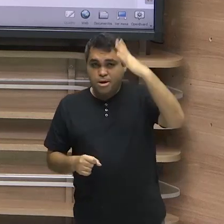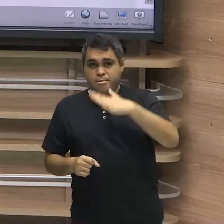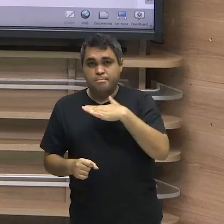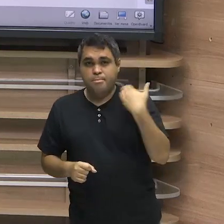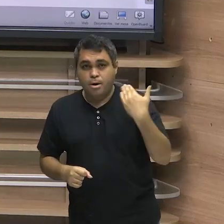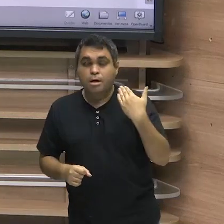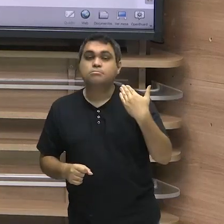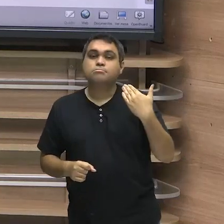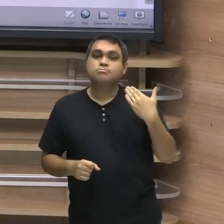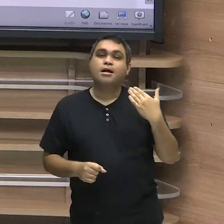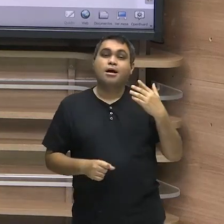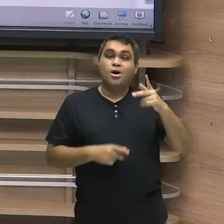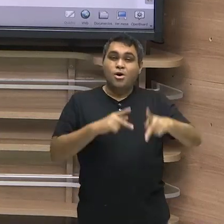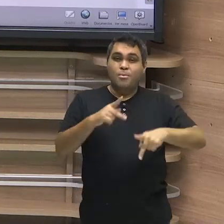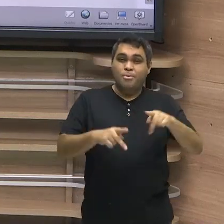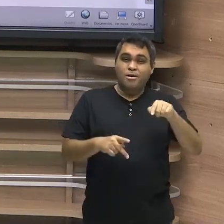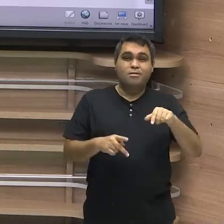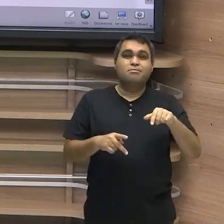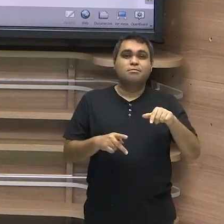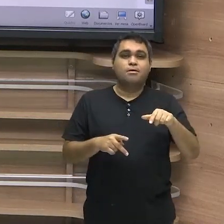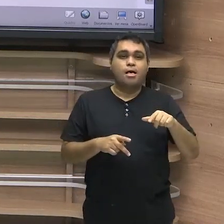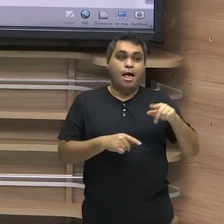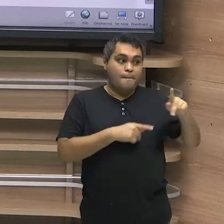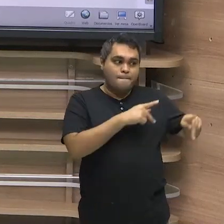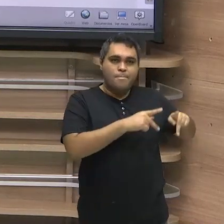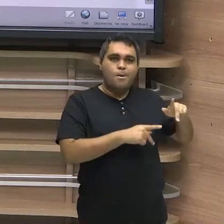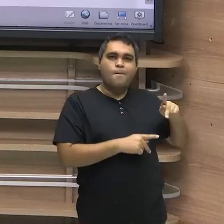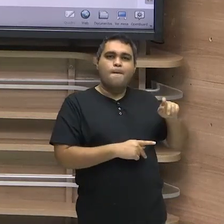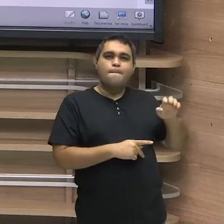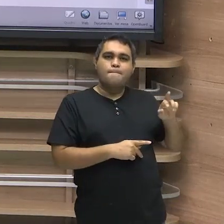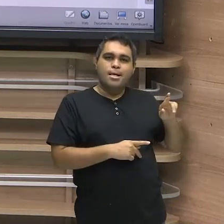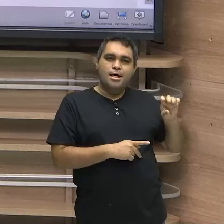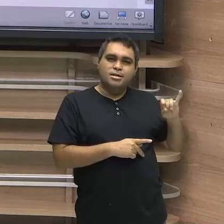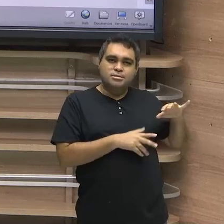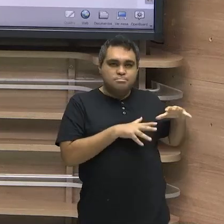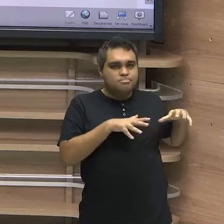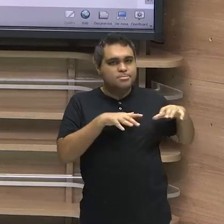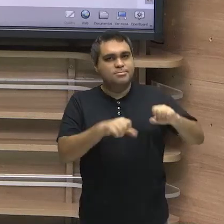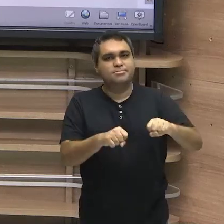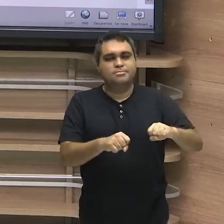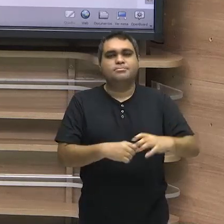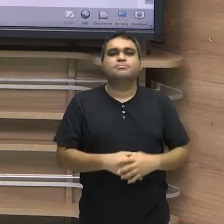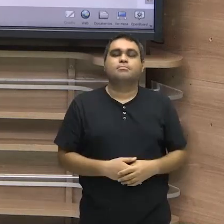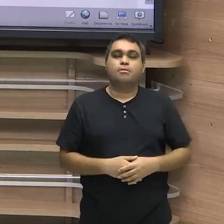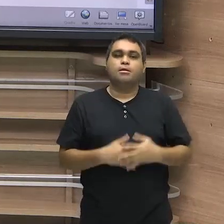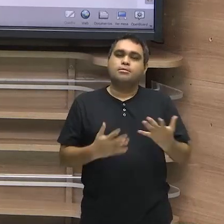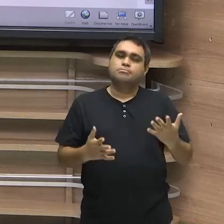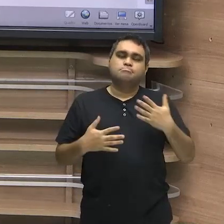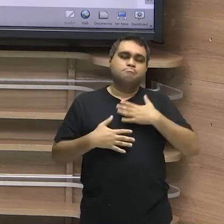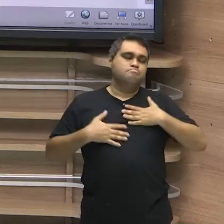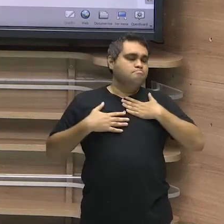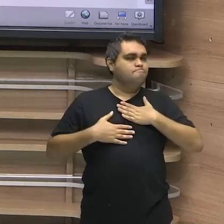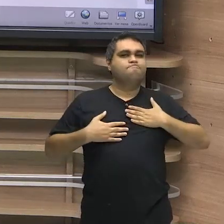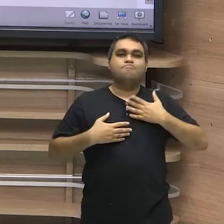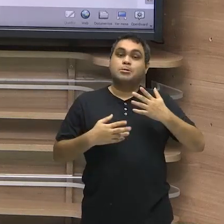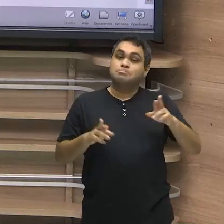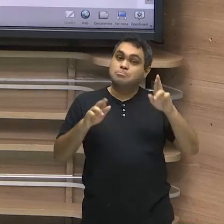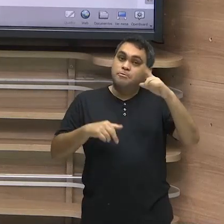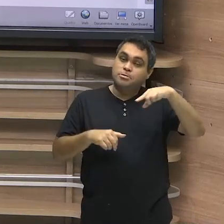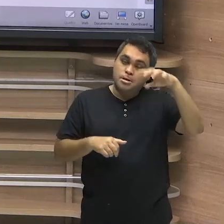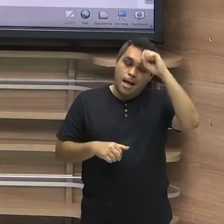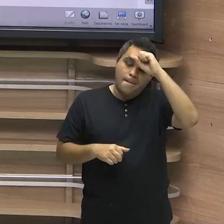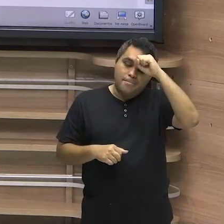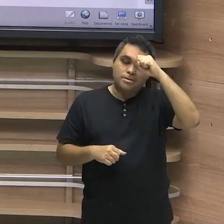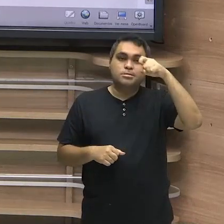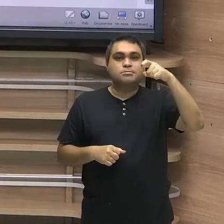os caldeus acabam sendo dominados pelos persas. Gente, prazer enorme estar aqui com vocês, espero que vocês tenham aprendido